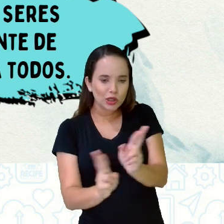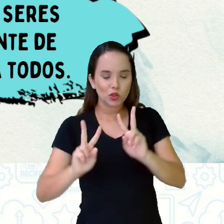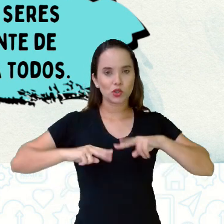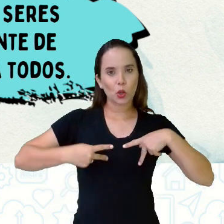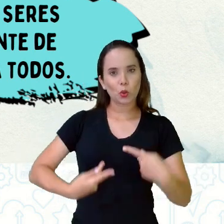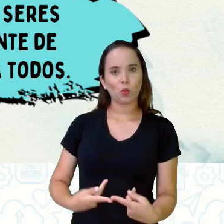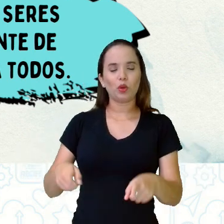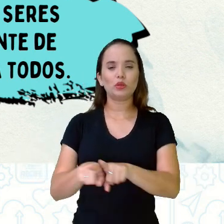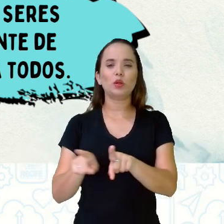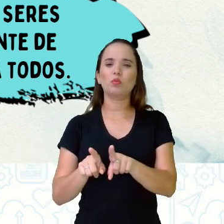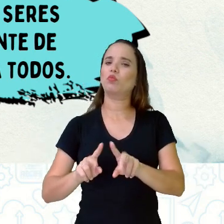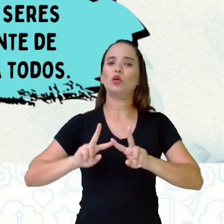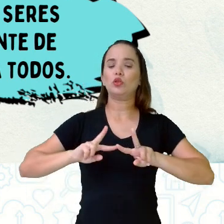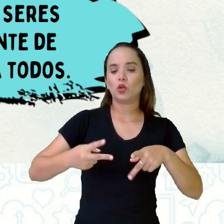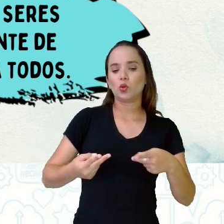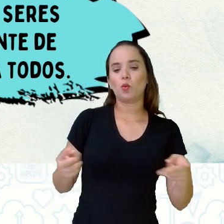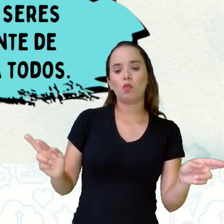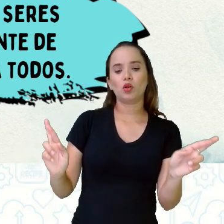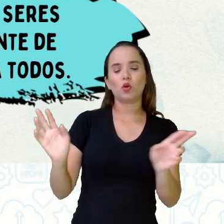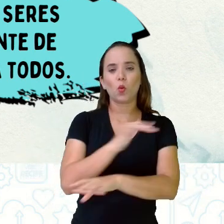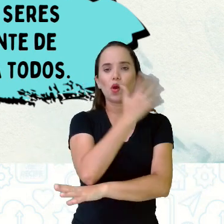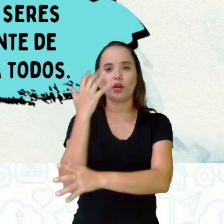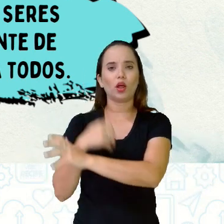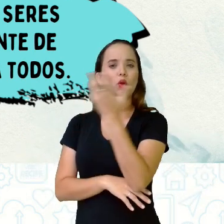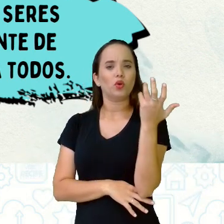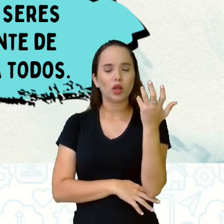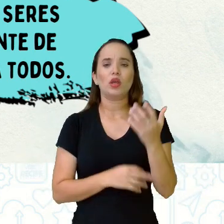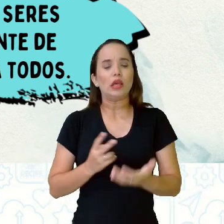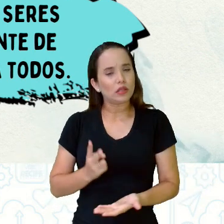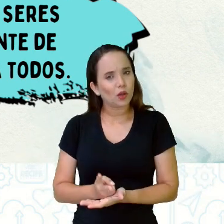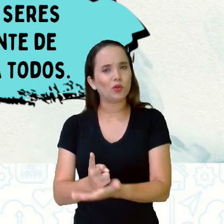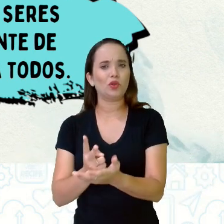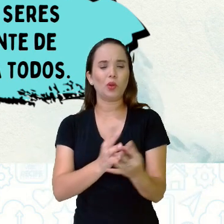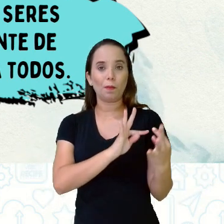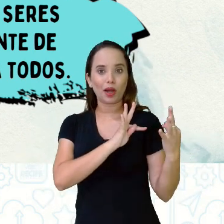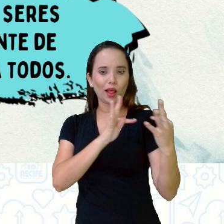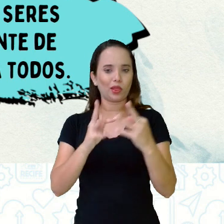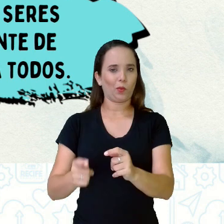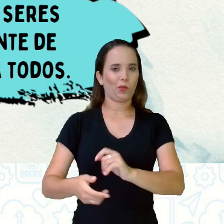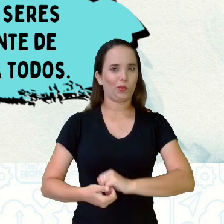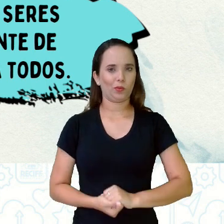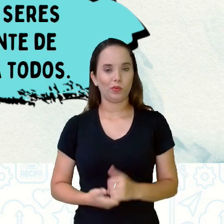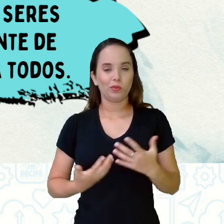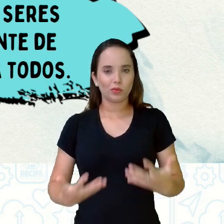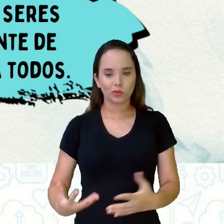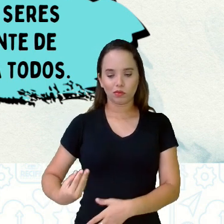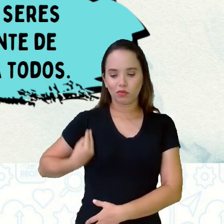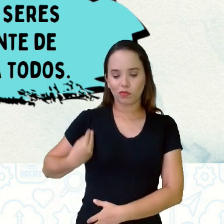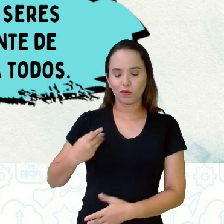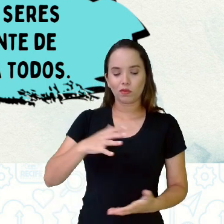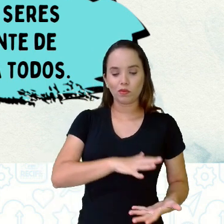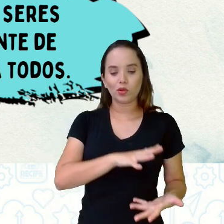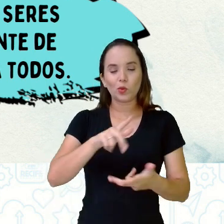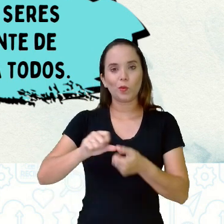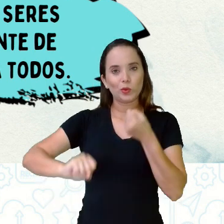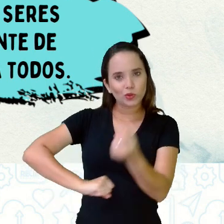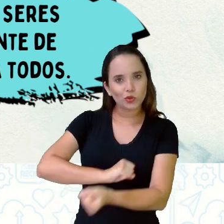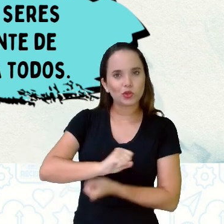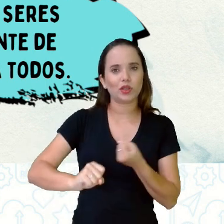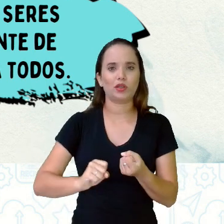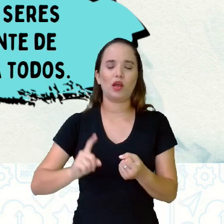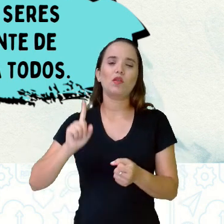forma permanente e continuada e para todos. Então, a gente viver, né, num mundo mais sustentável será o